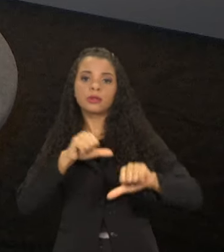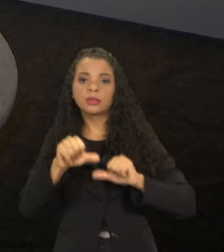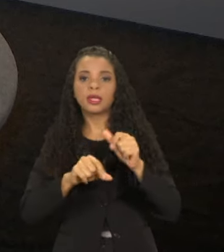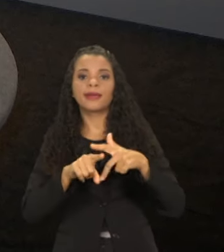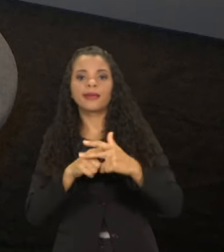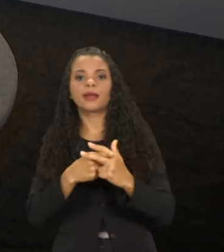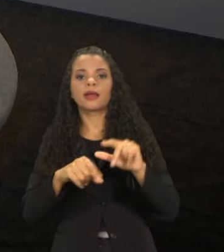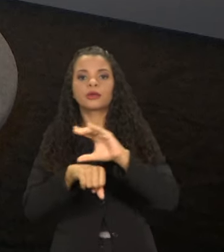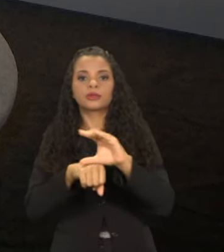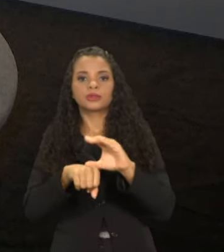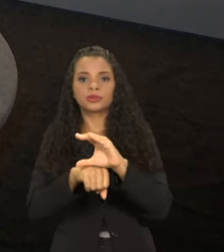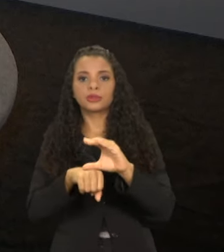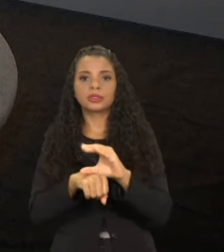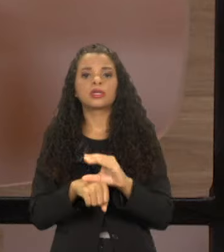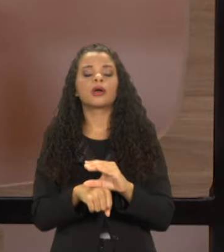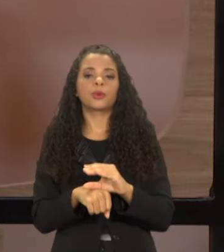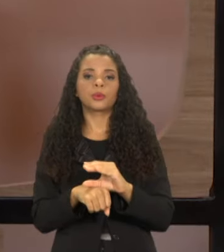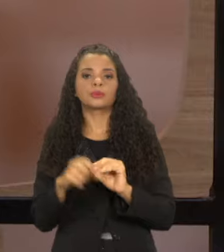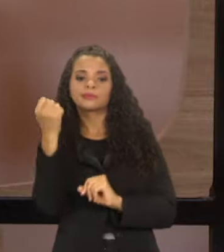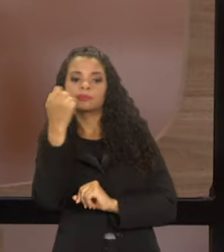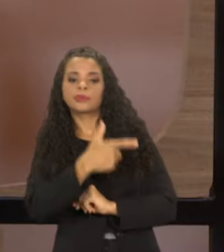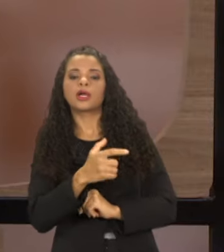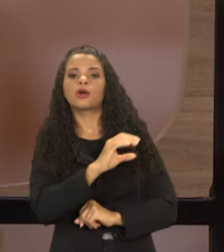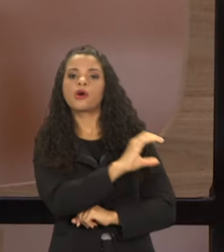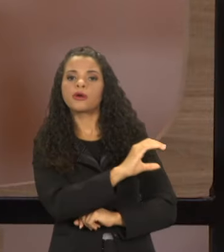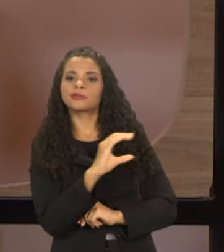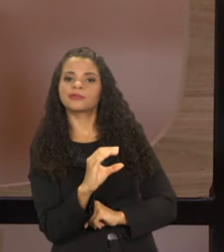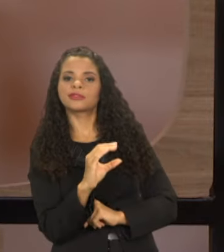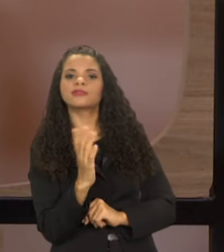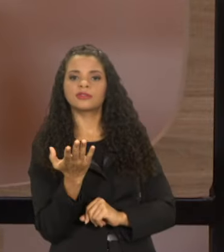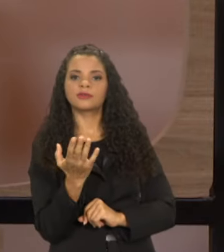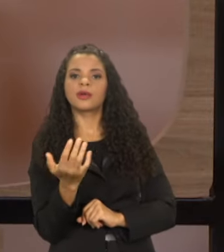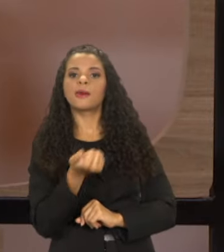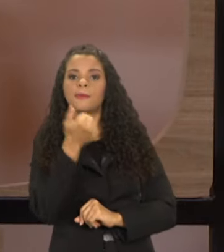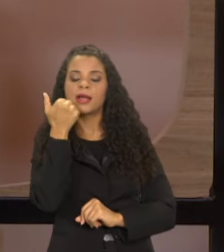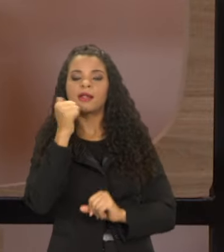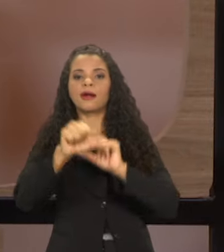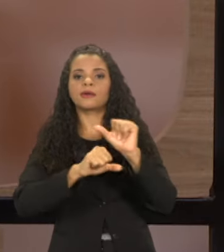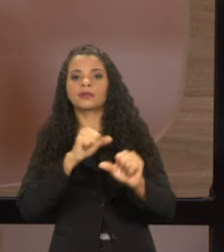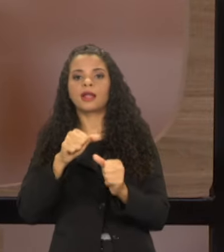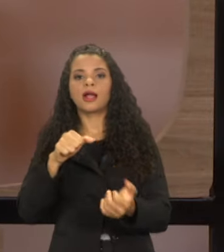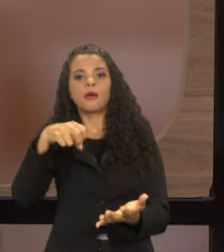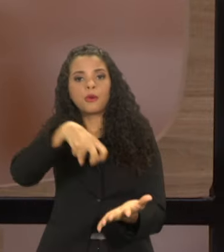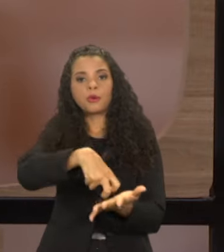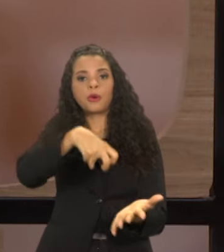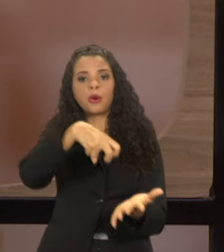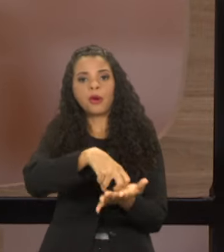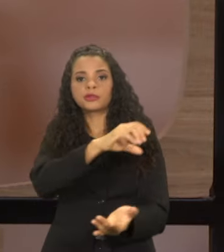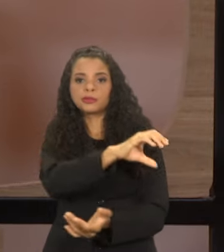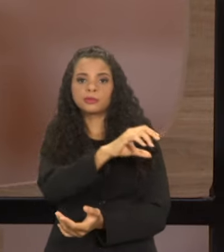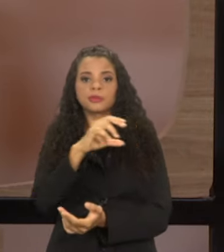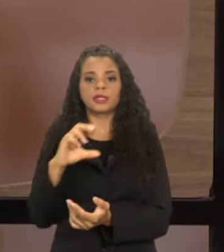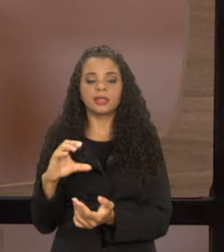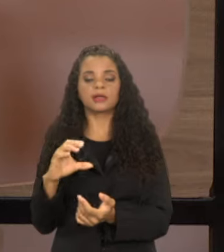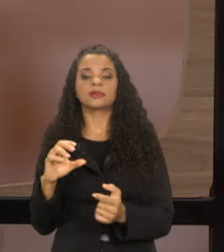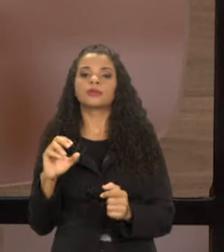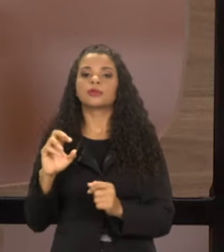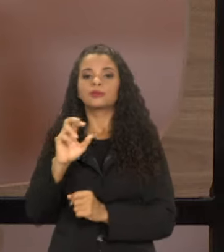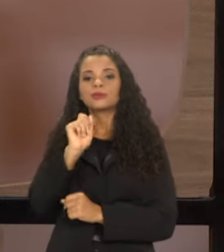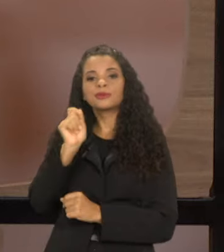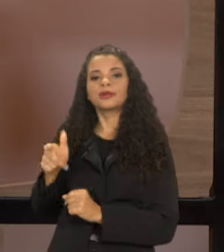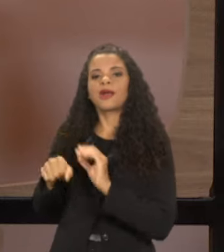uma lei ordinária. Muito mais fácil alterar o Código Penal no Congresso Nacional do que alterar a Constituição. Então vamos tomar